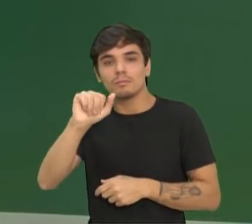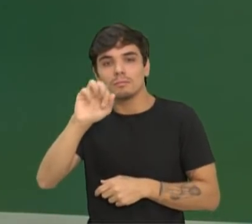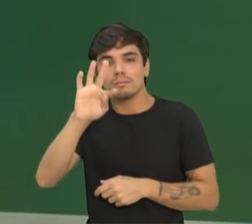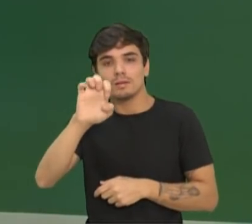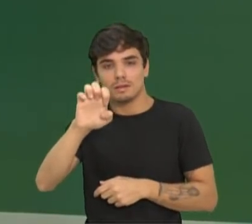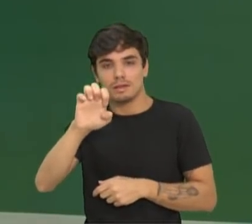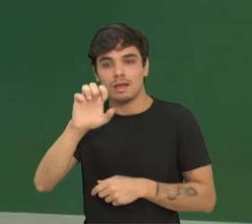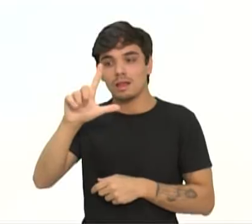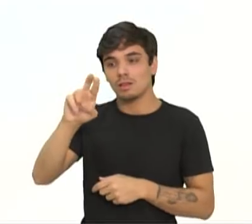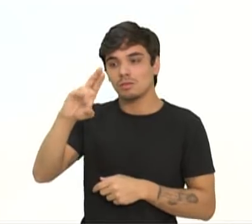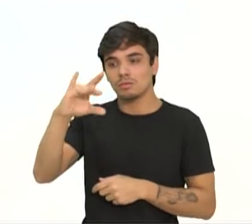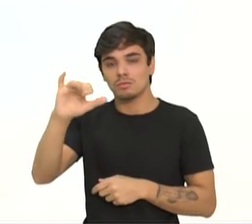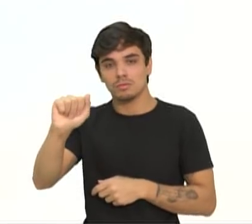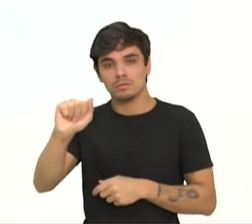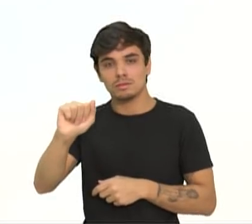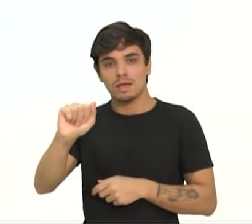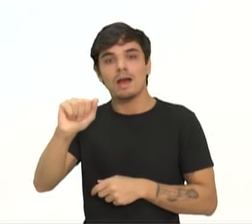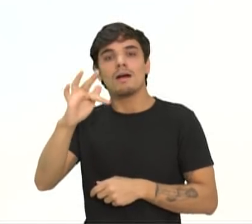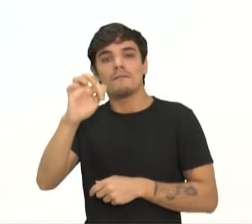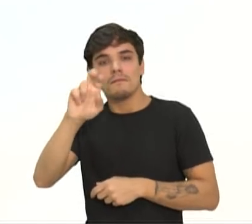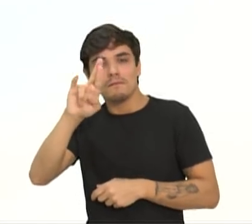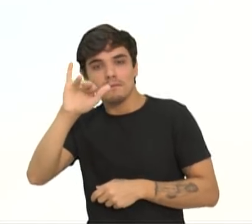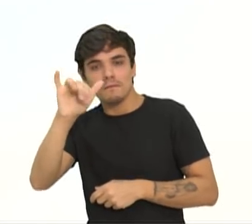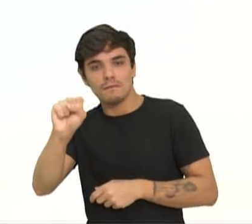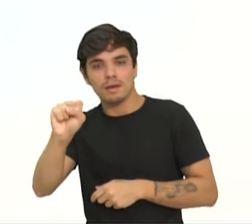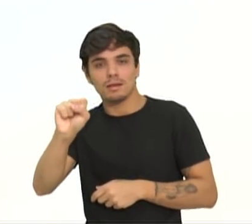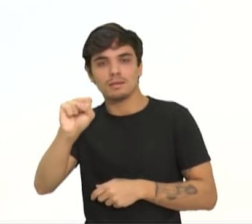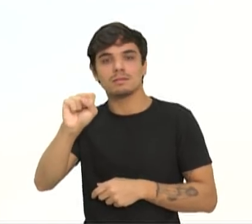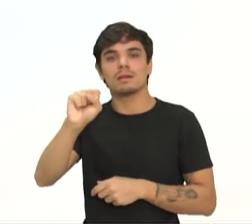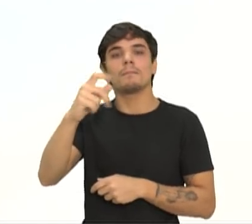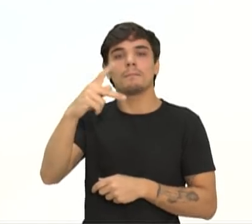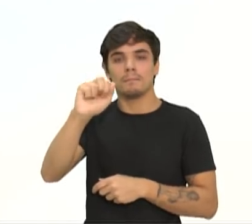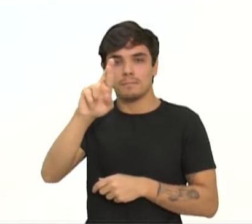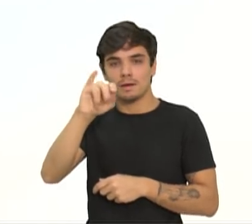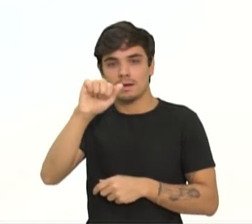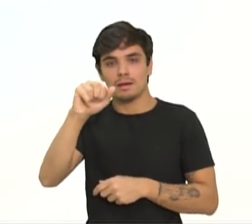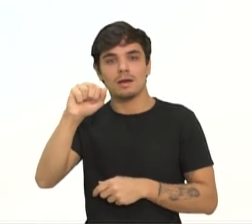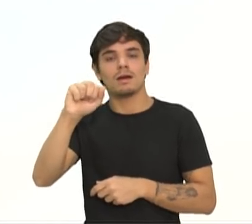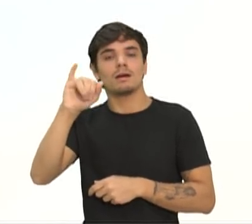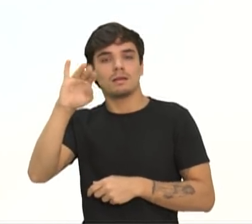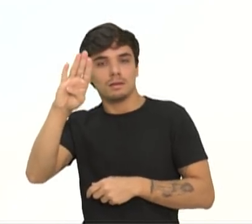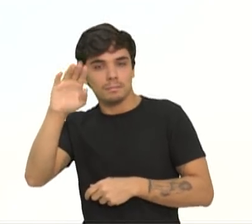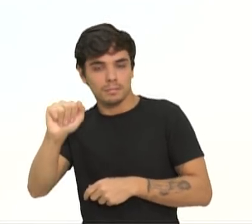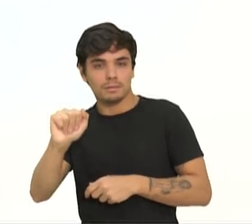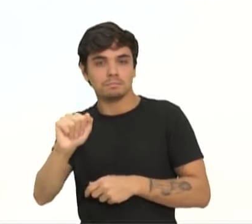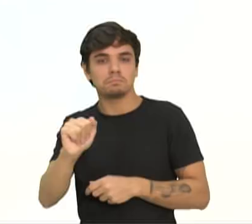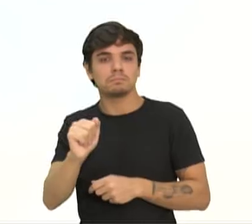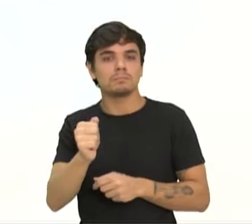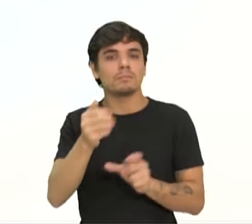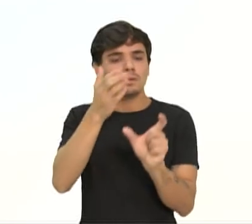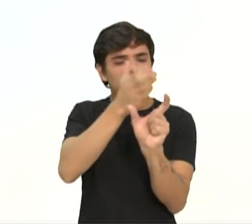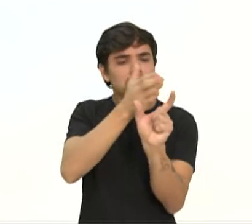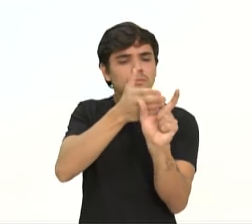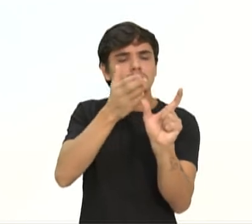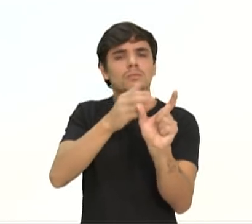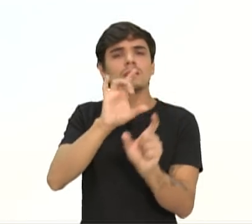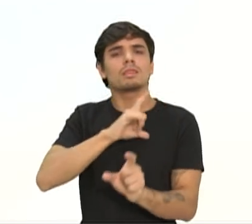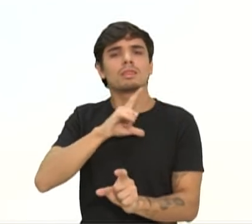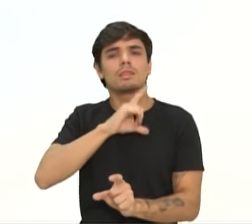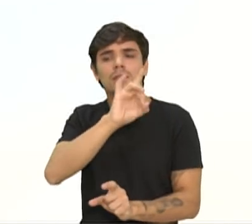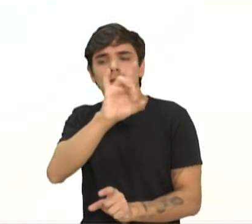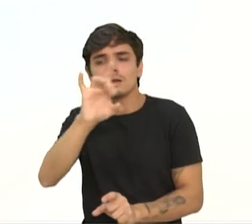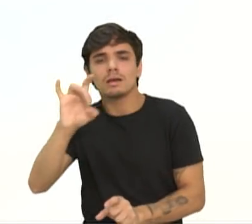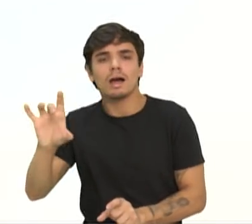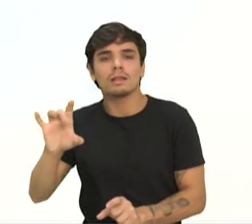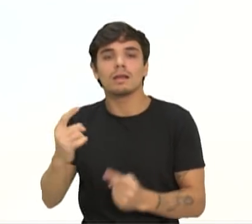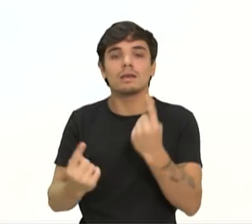Férias, Paraíba. Quantas sílabas tem cada palavra? Em qual sílaba está o acento? Tarefa bem